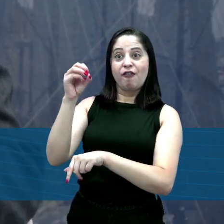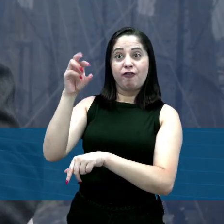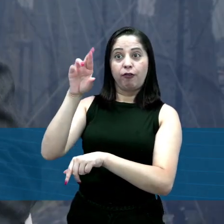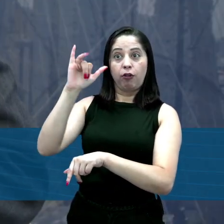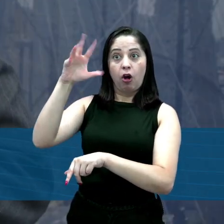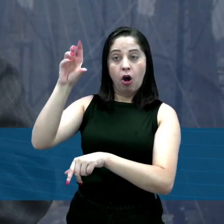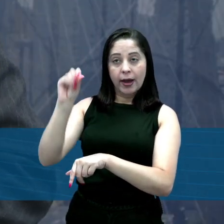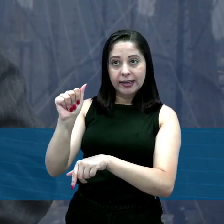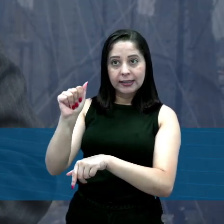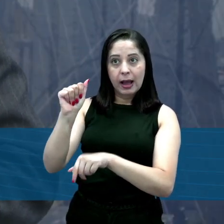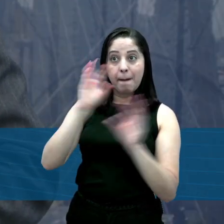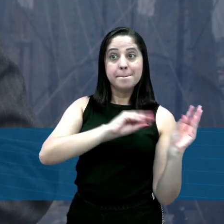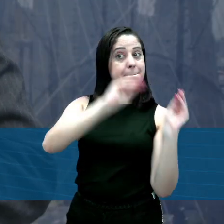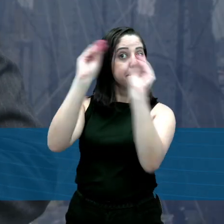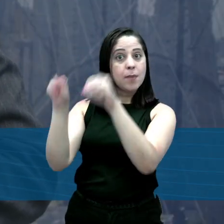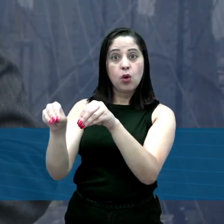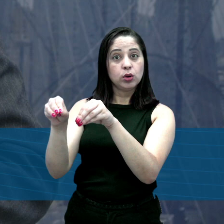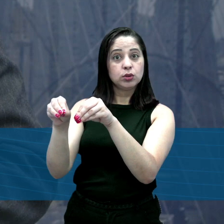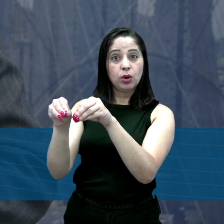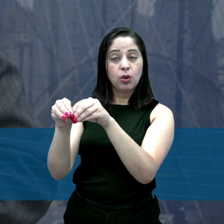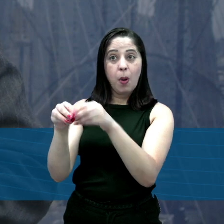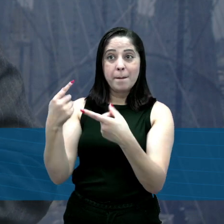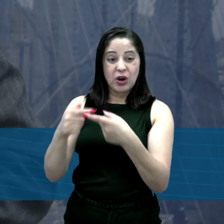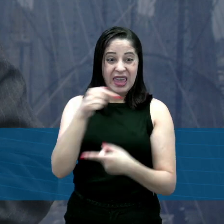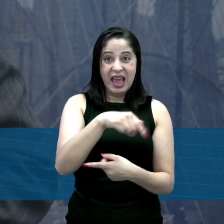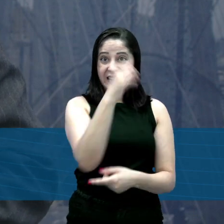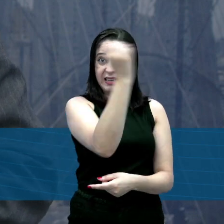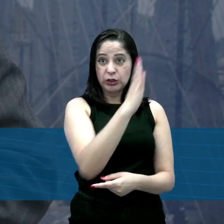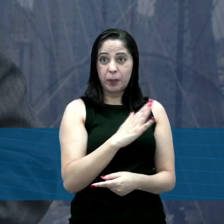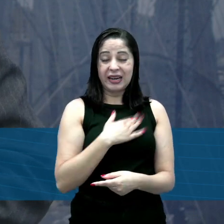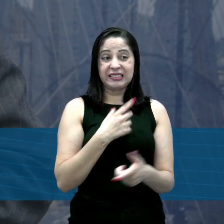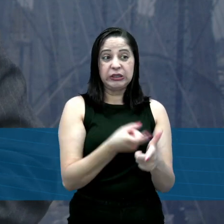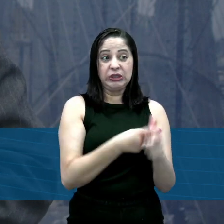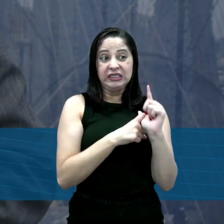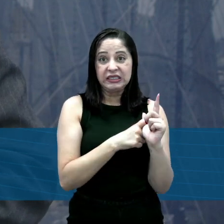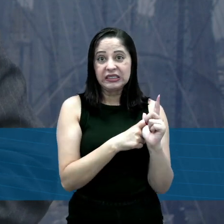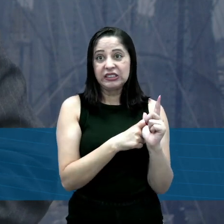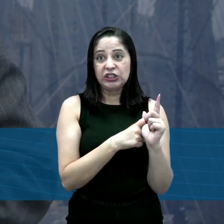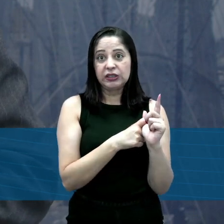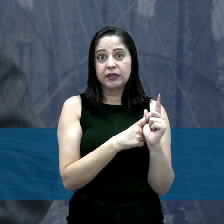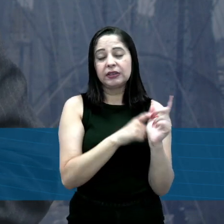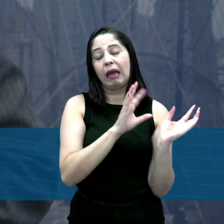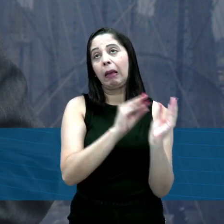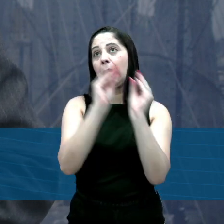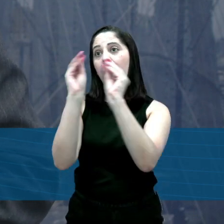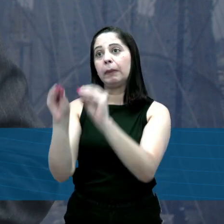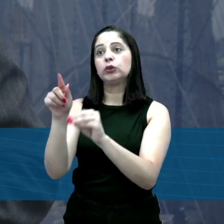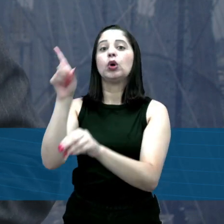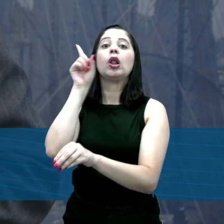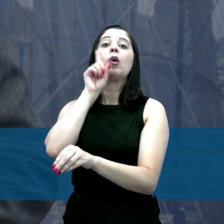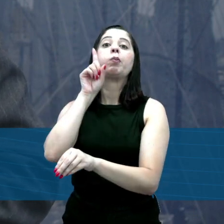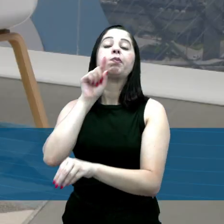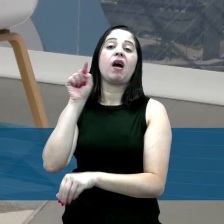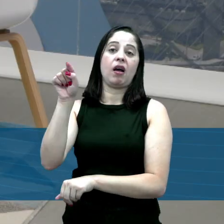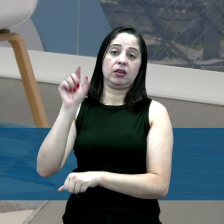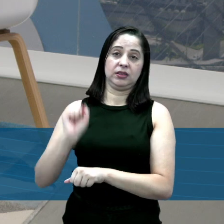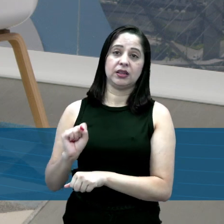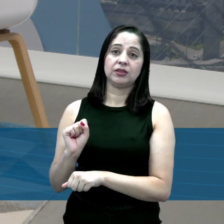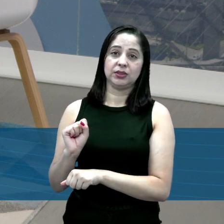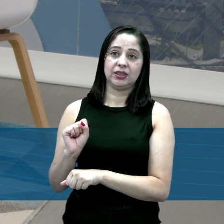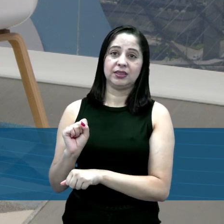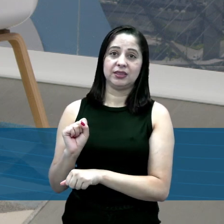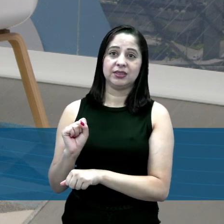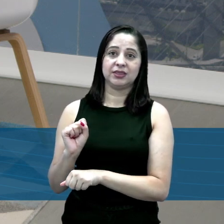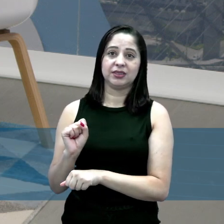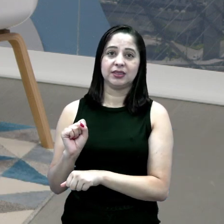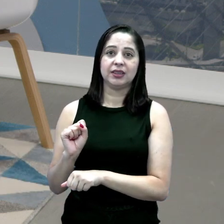que contraiu. É uma complexidade de que antigamente era um sonho e hoje se tornou um pesadelo